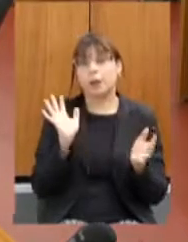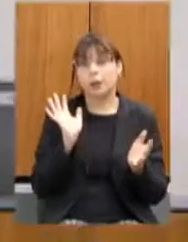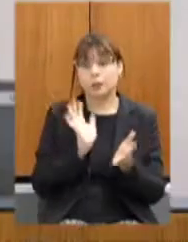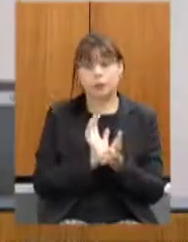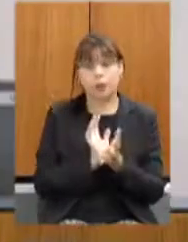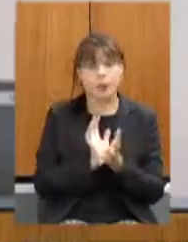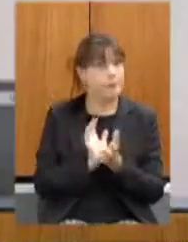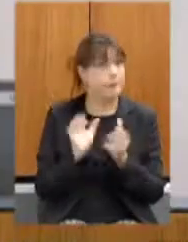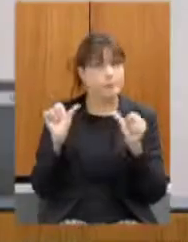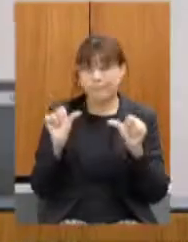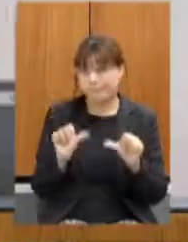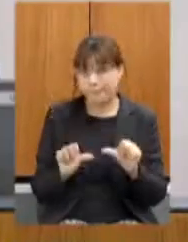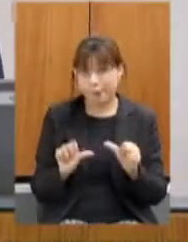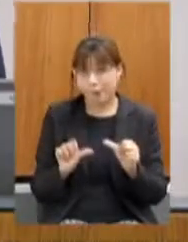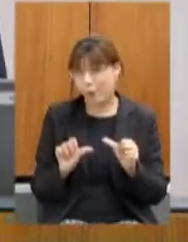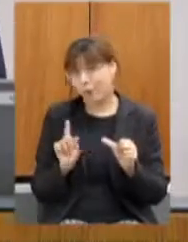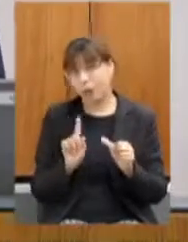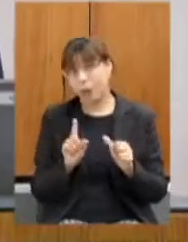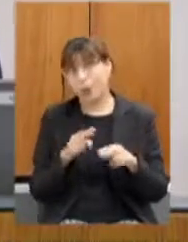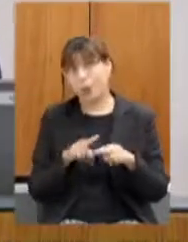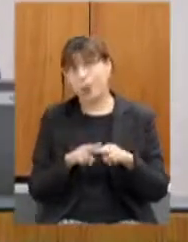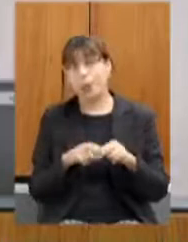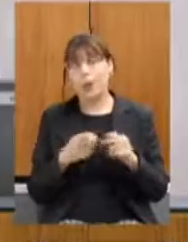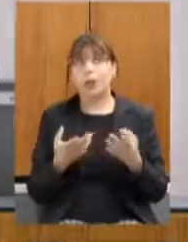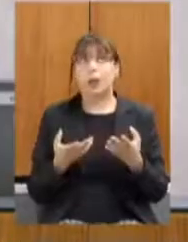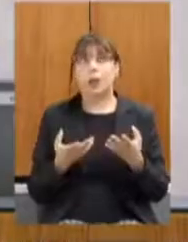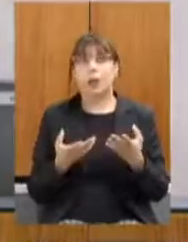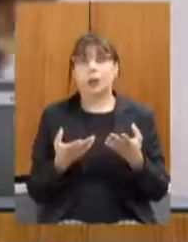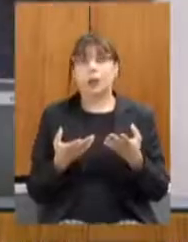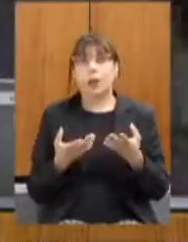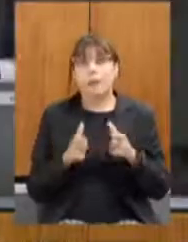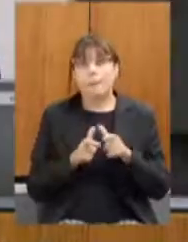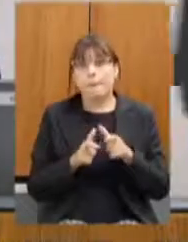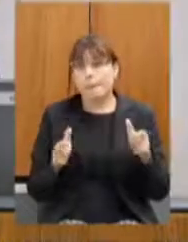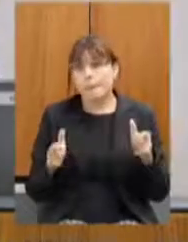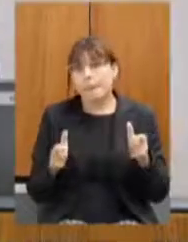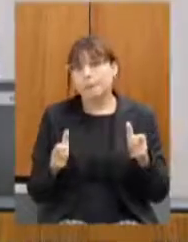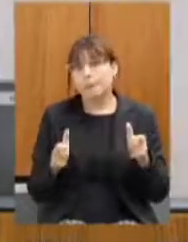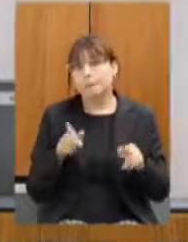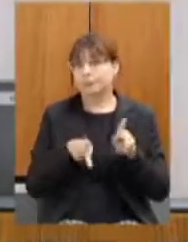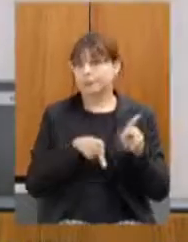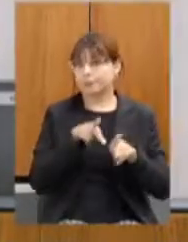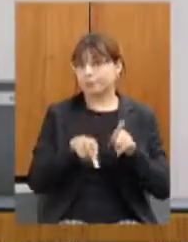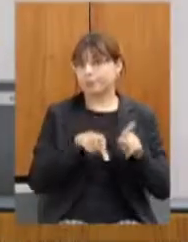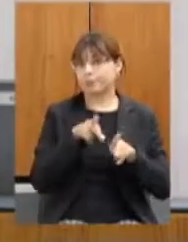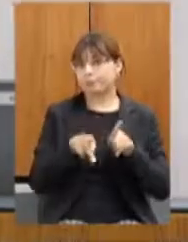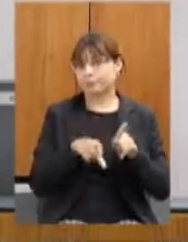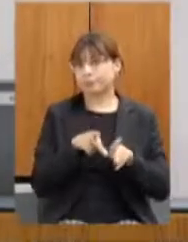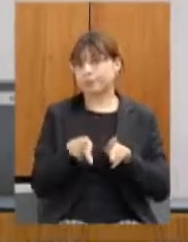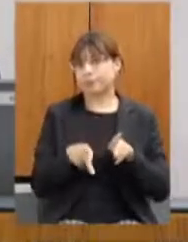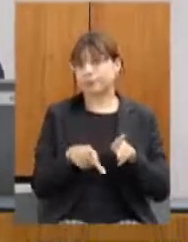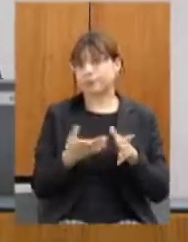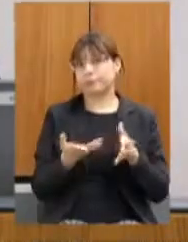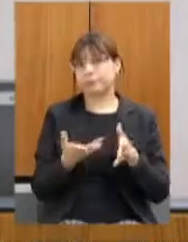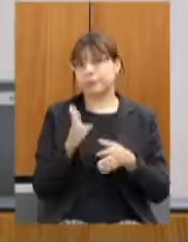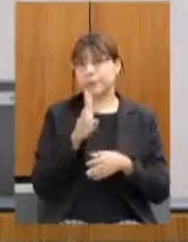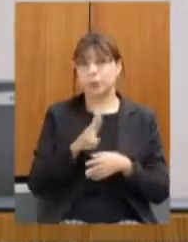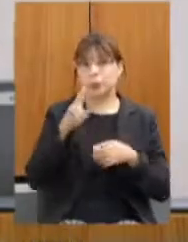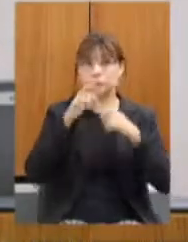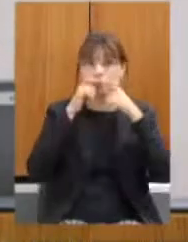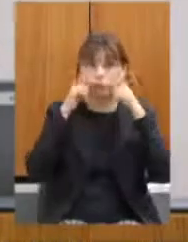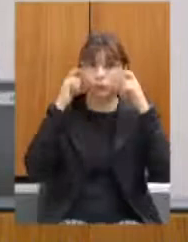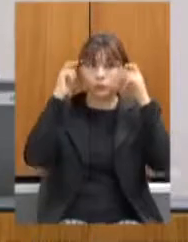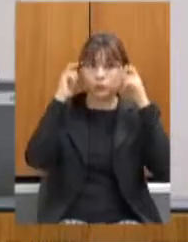só não ficou pior secretário porque a grande massa da população elas usam